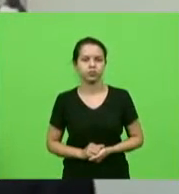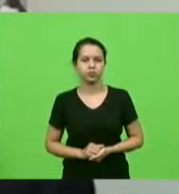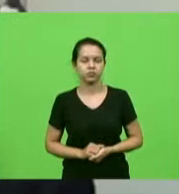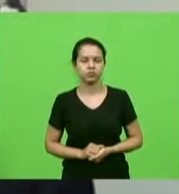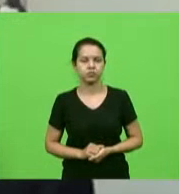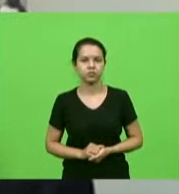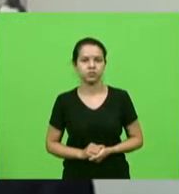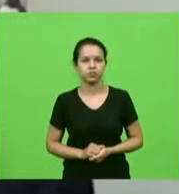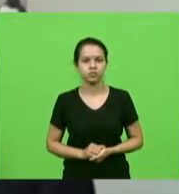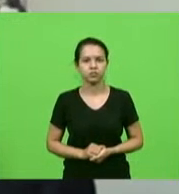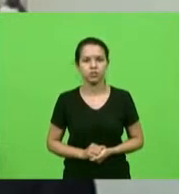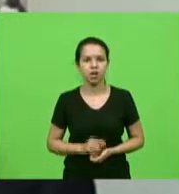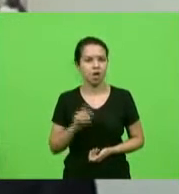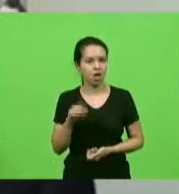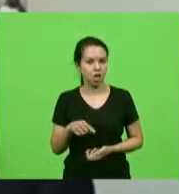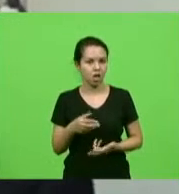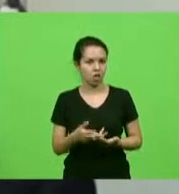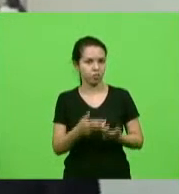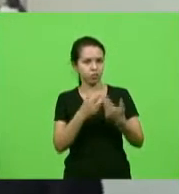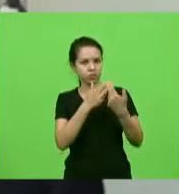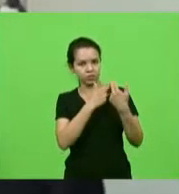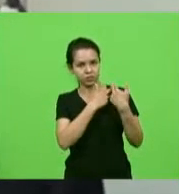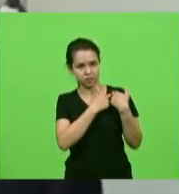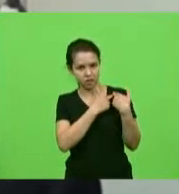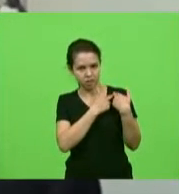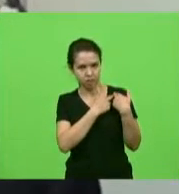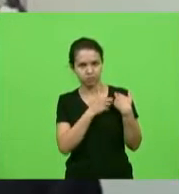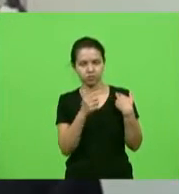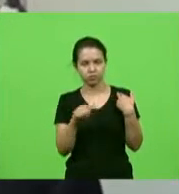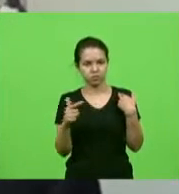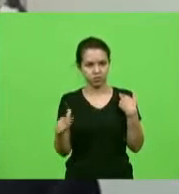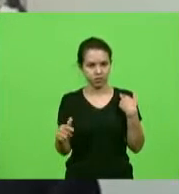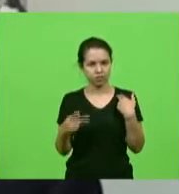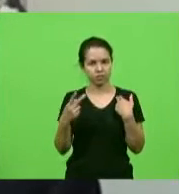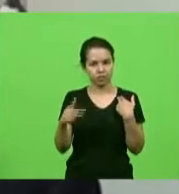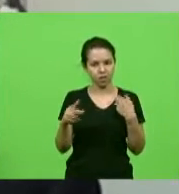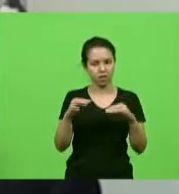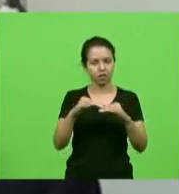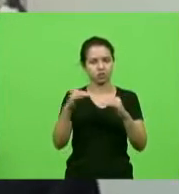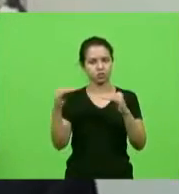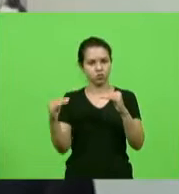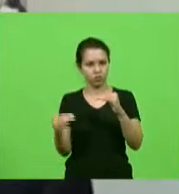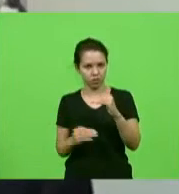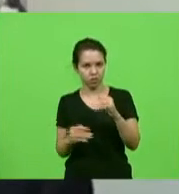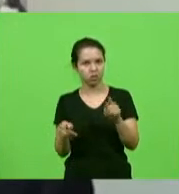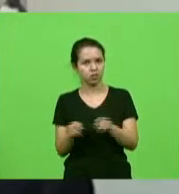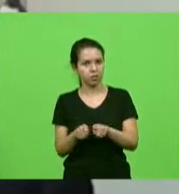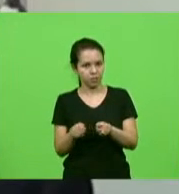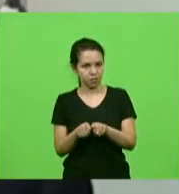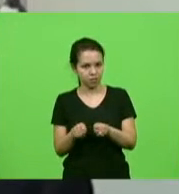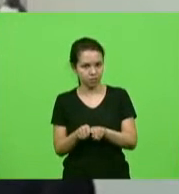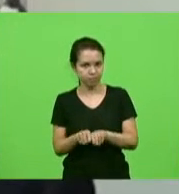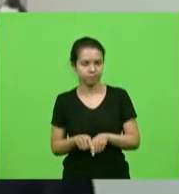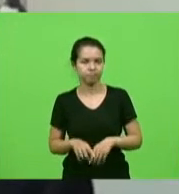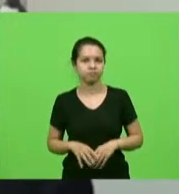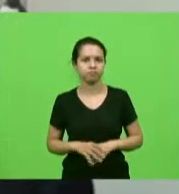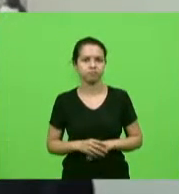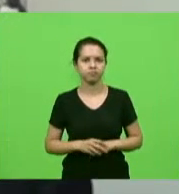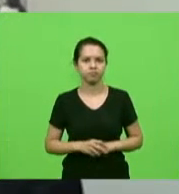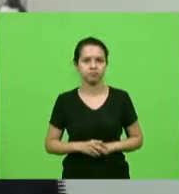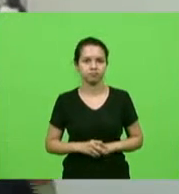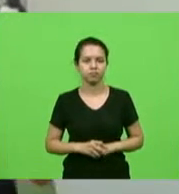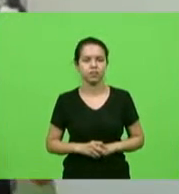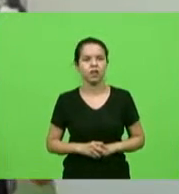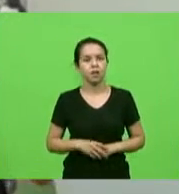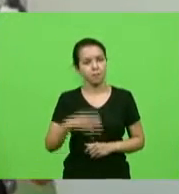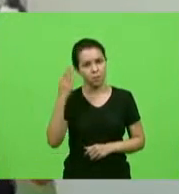não tomar efetiva a responsabilização dos seus subordinados. Também soma-se esse fato. Comprovado nos autos, todavia,